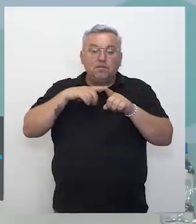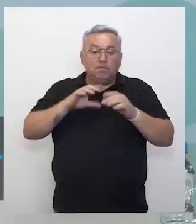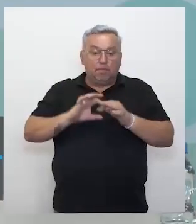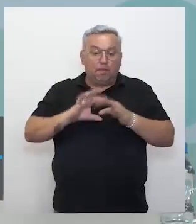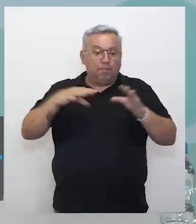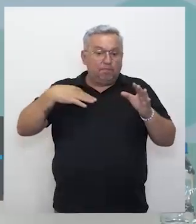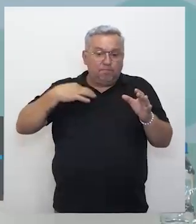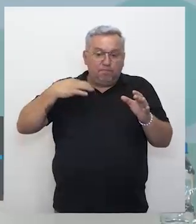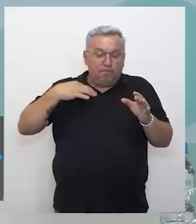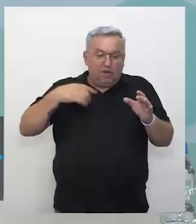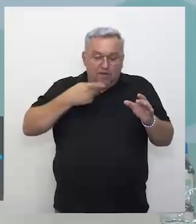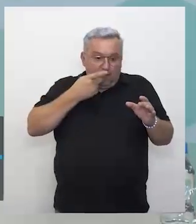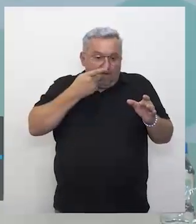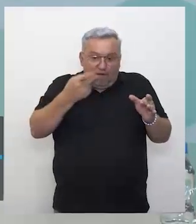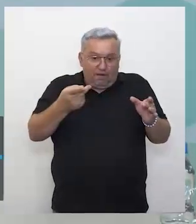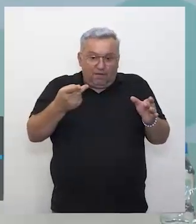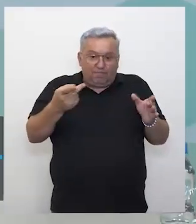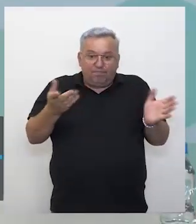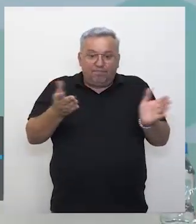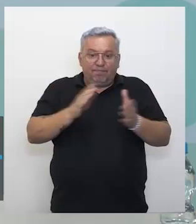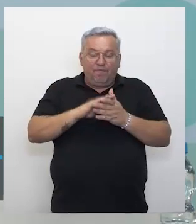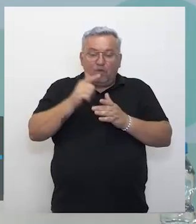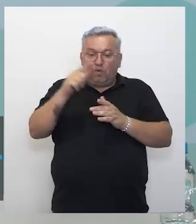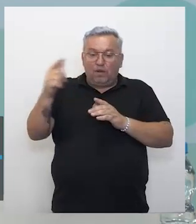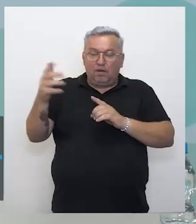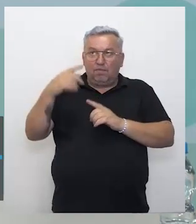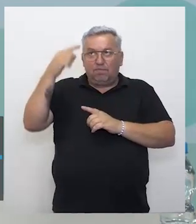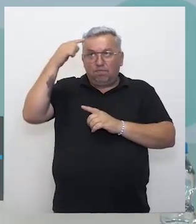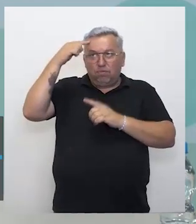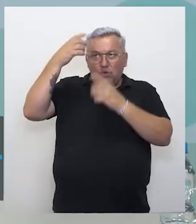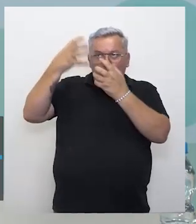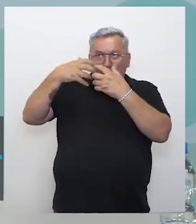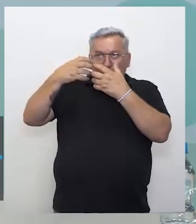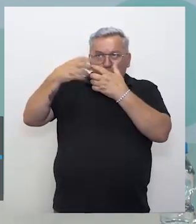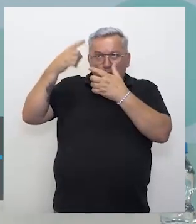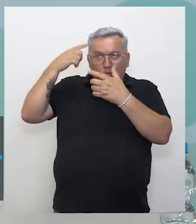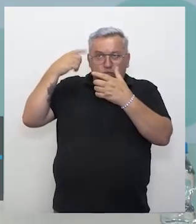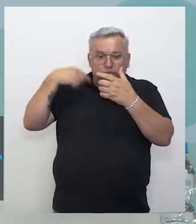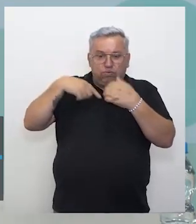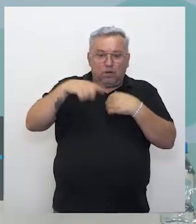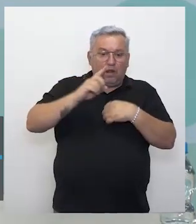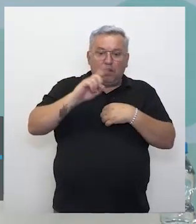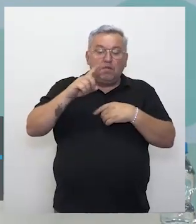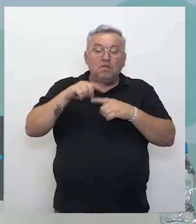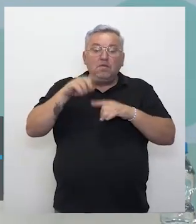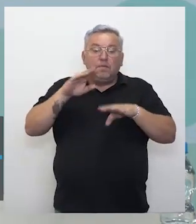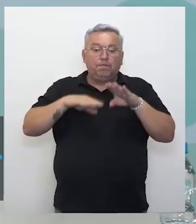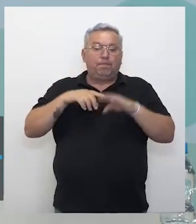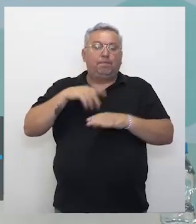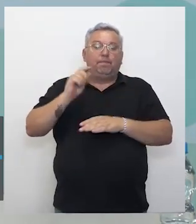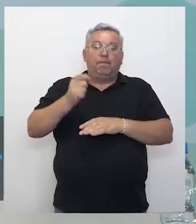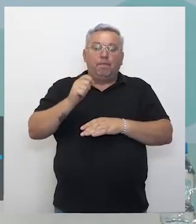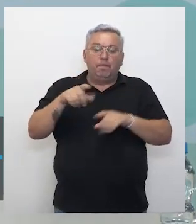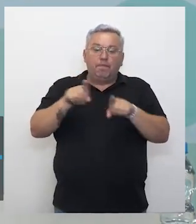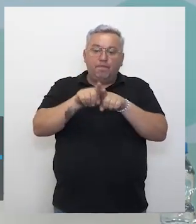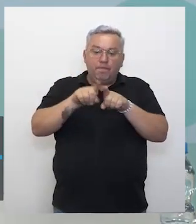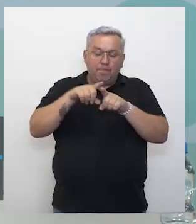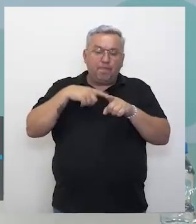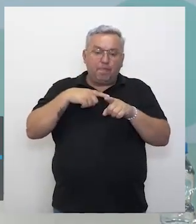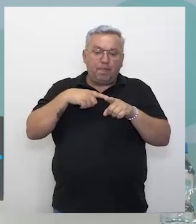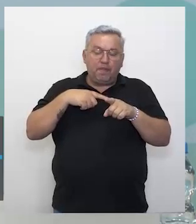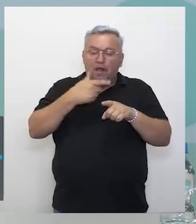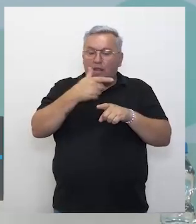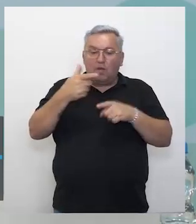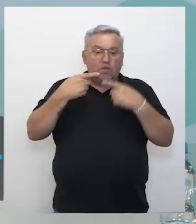Porque é uma coisa que às vezes sai assim, né? Não é algo que a gente pensa para falar, muitas vezes é algo que já está no nosso automático. Ele é acrítico,